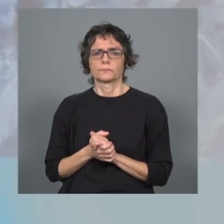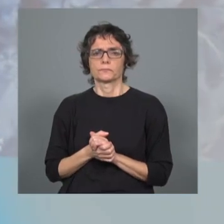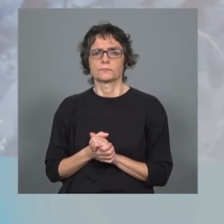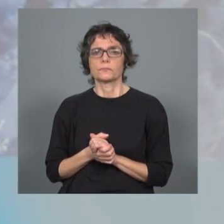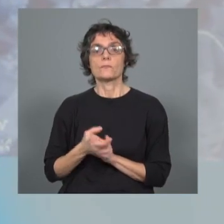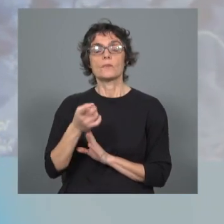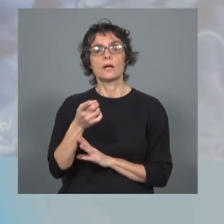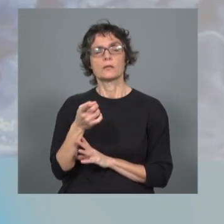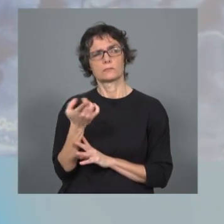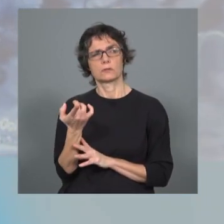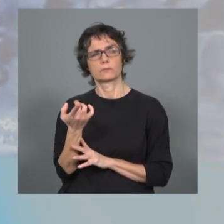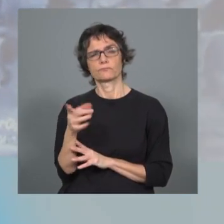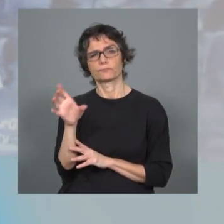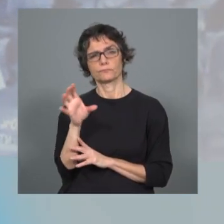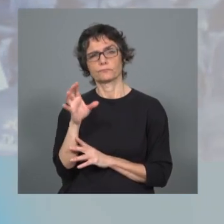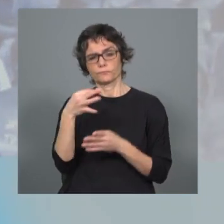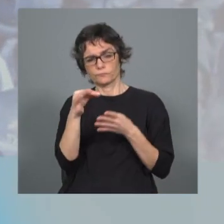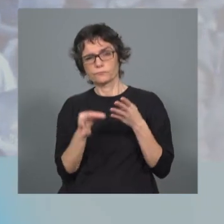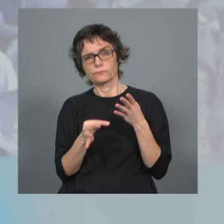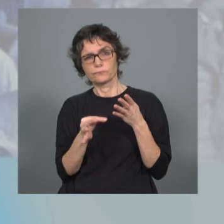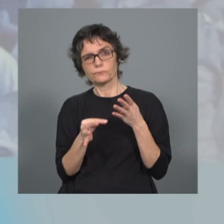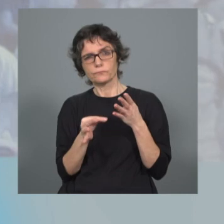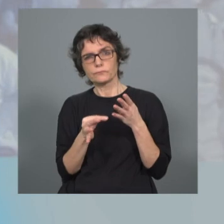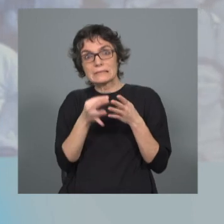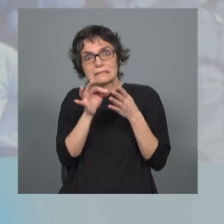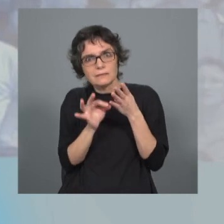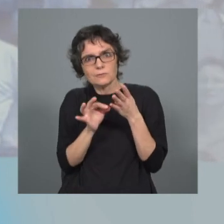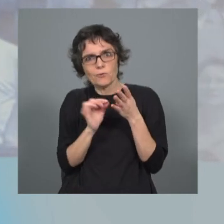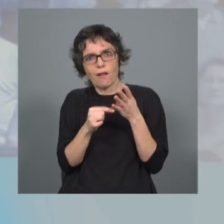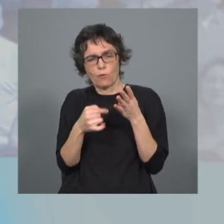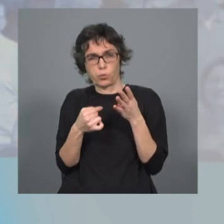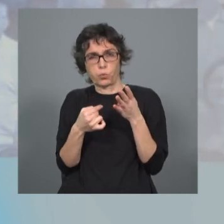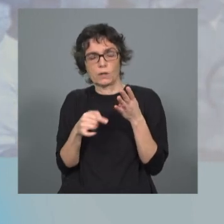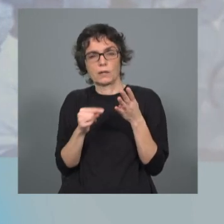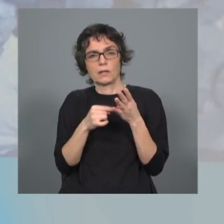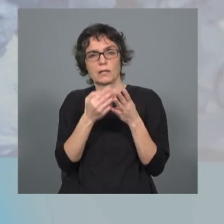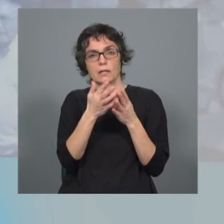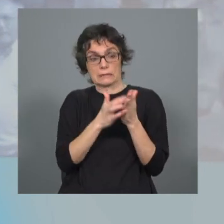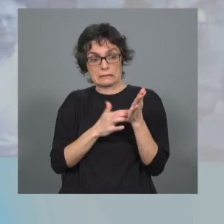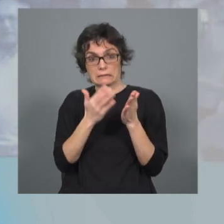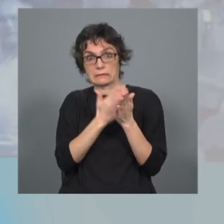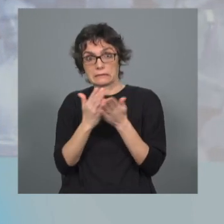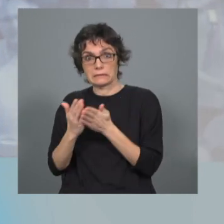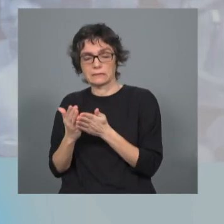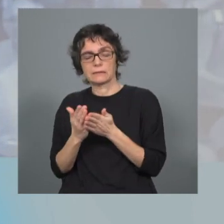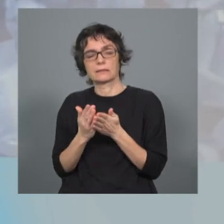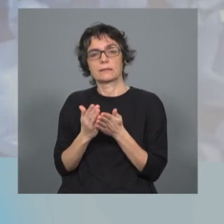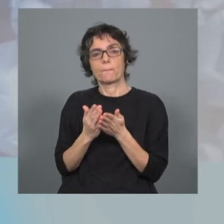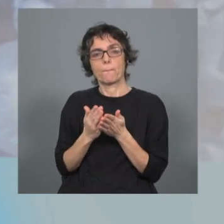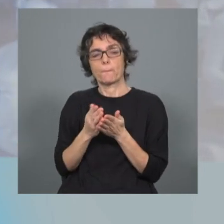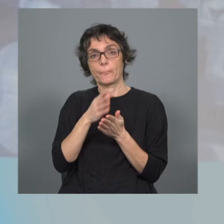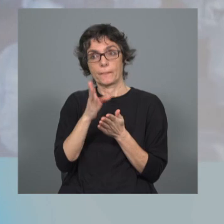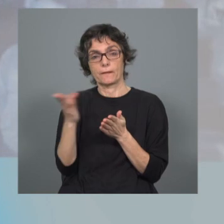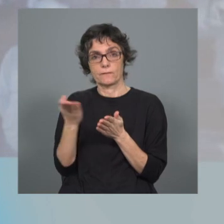forma de apresentar, de descrever com muitos pormenores, e nessas várias partes, como acabou de referir o Padre